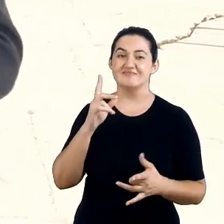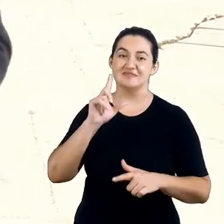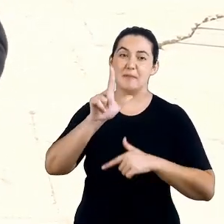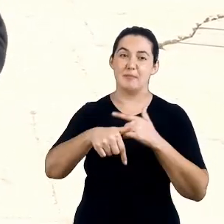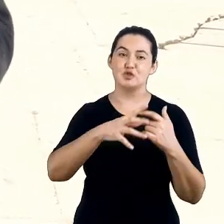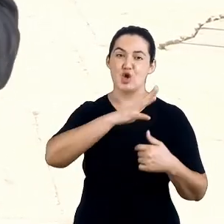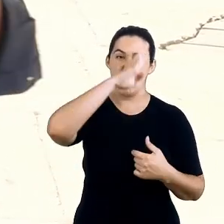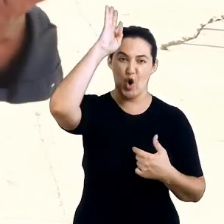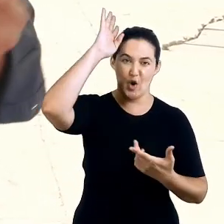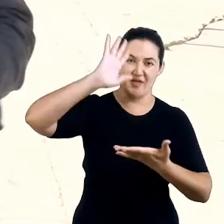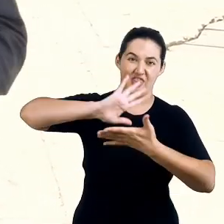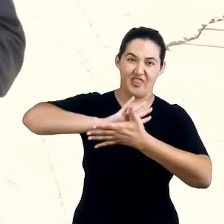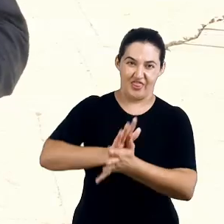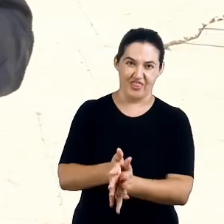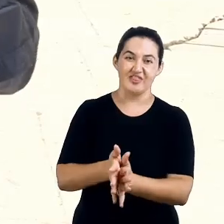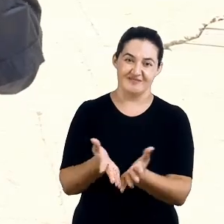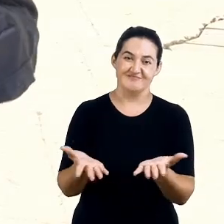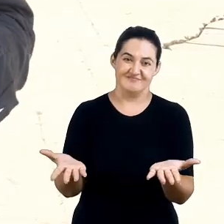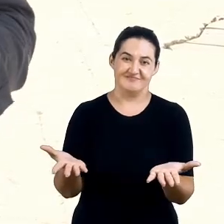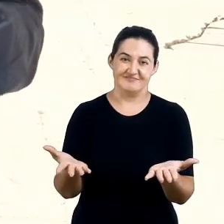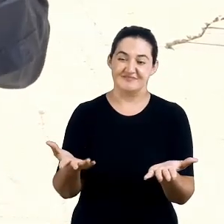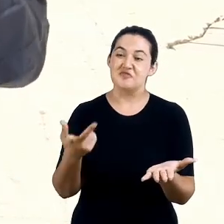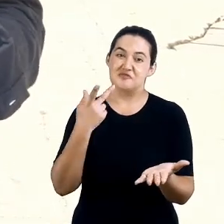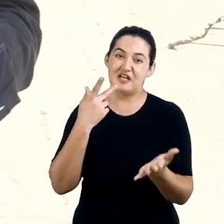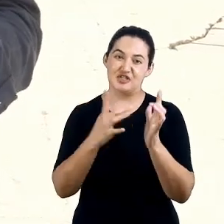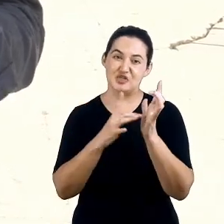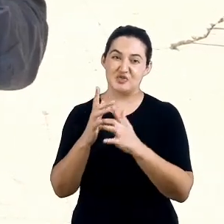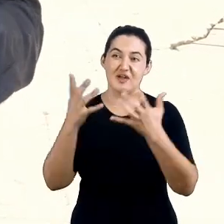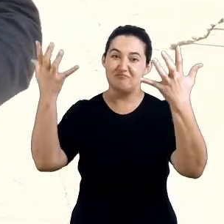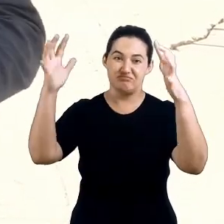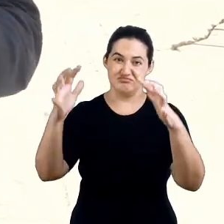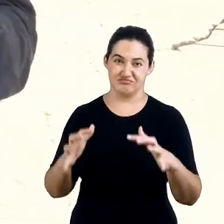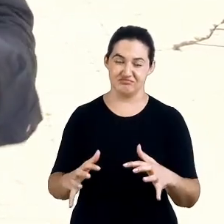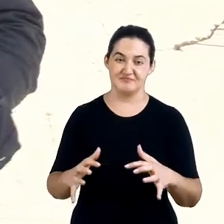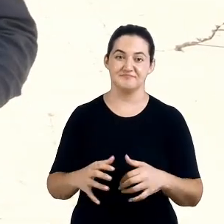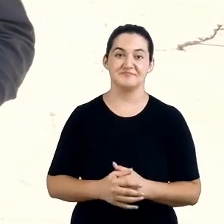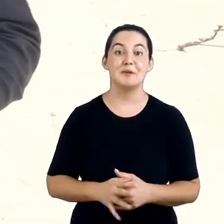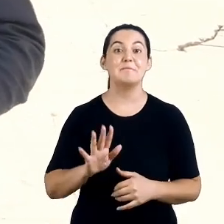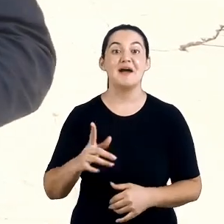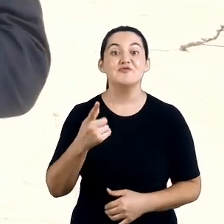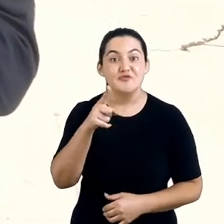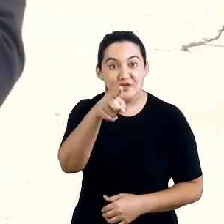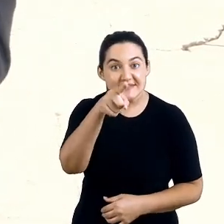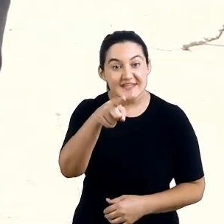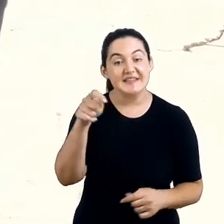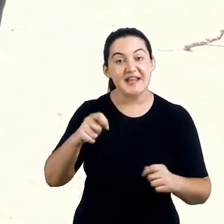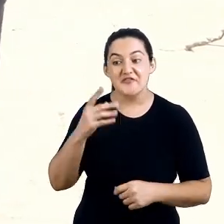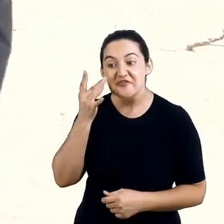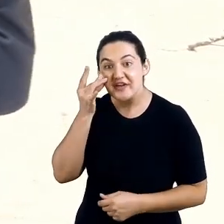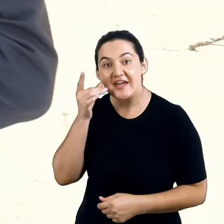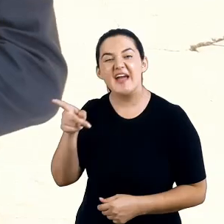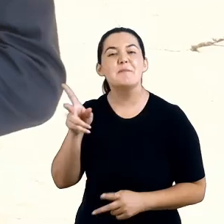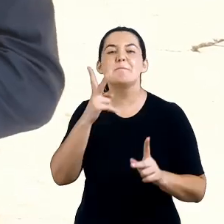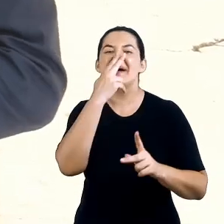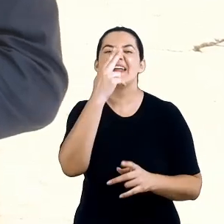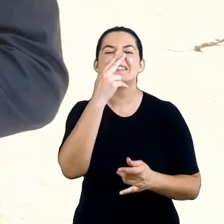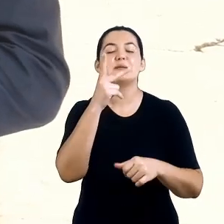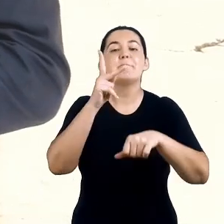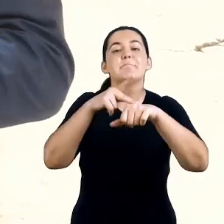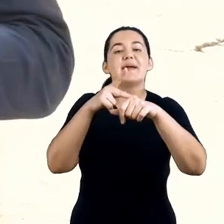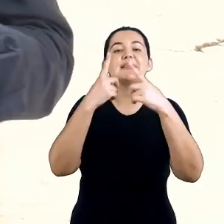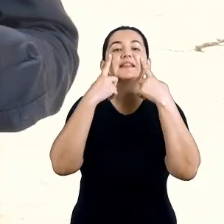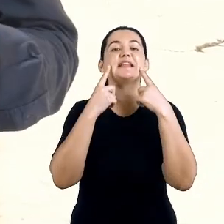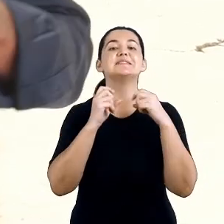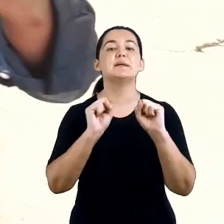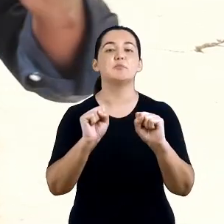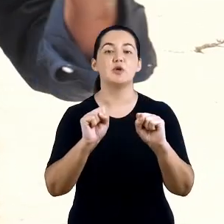pós-Roma, que cumpre aquela palavra, não ficará pedra sobre pedra que não seja derrubada. Mas você vê o testemunho das pedras.